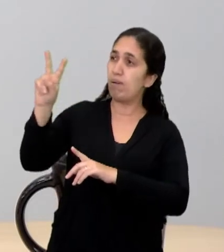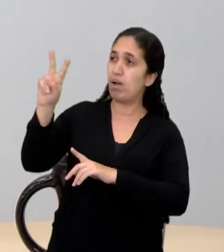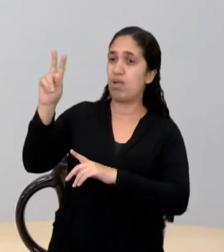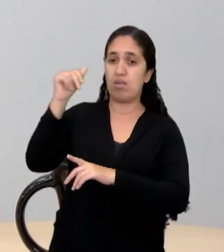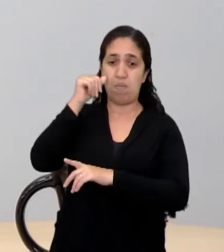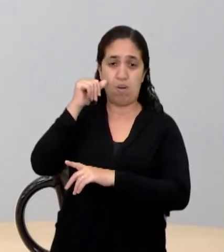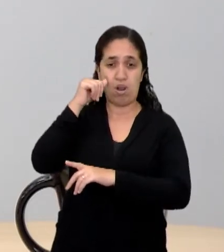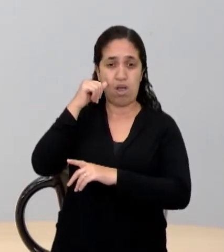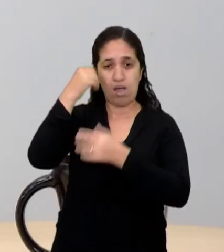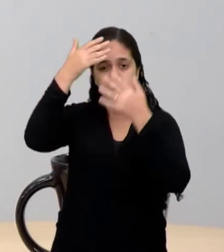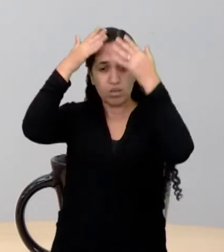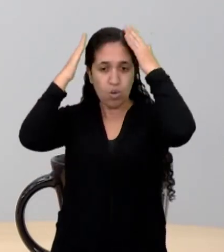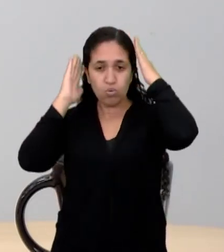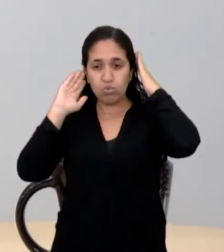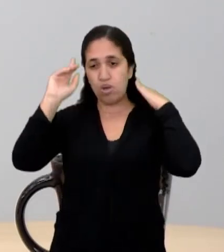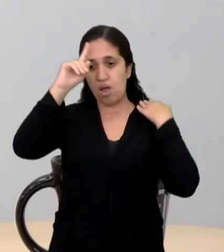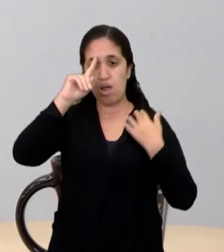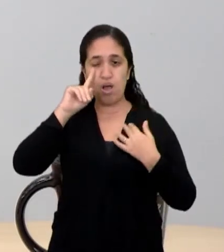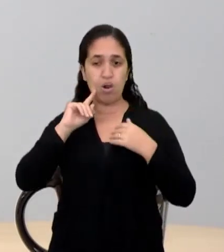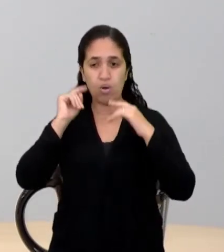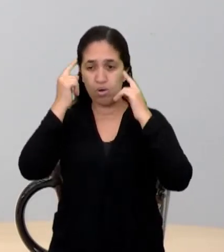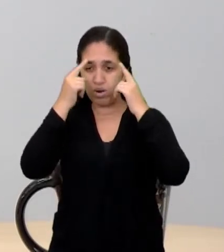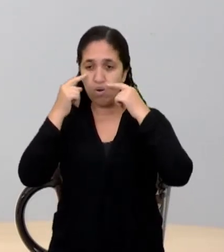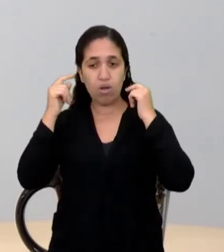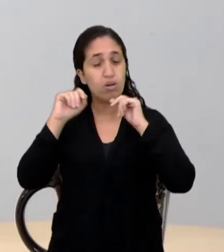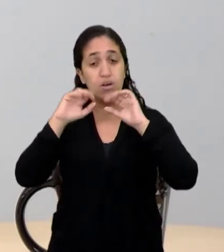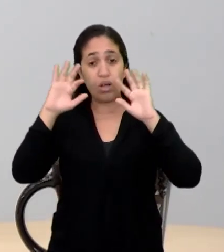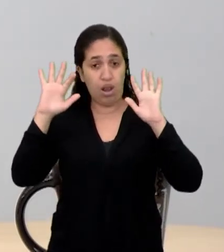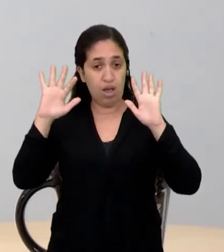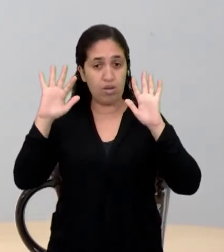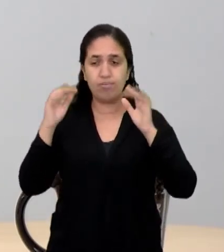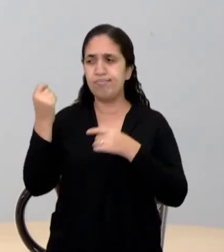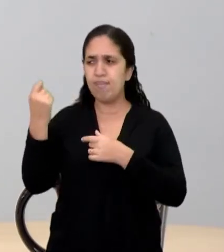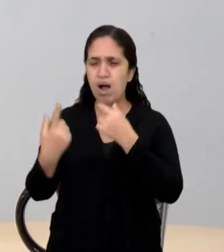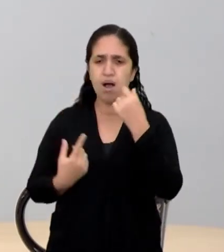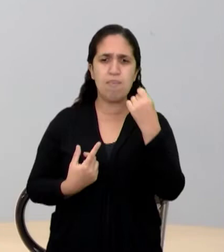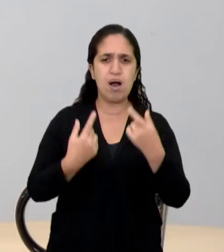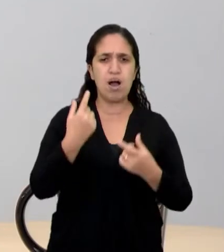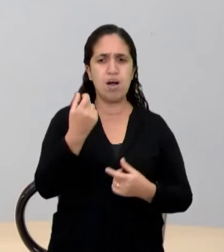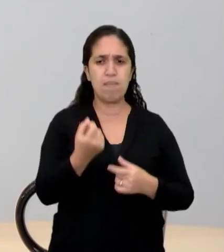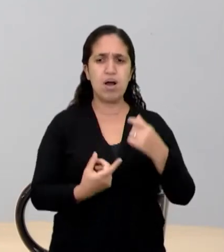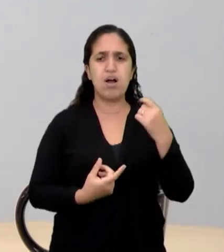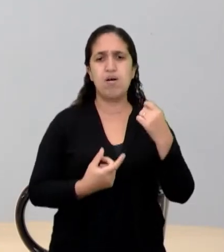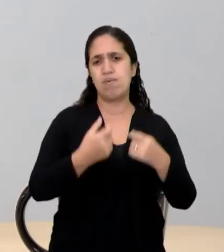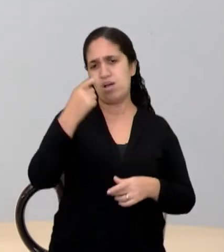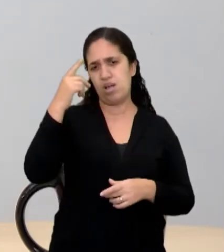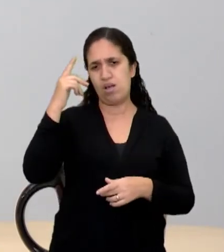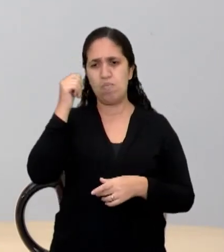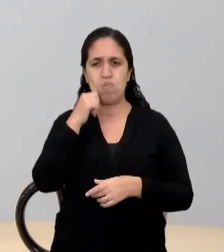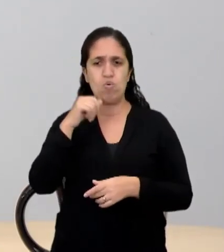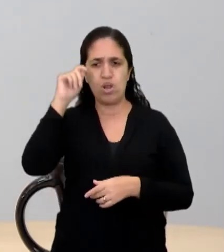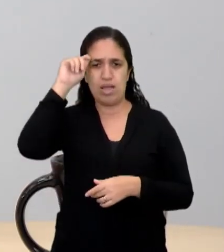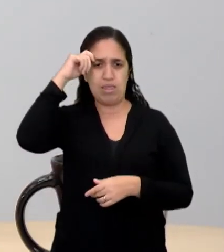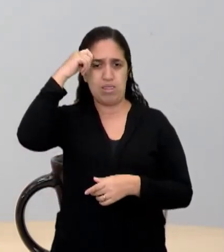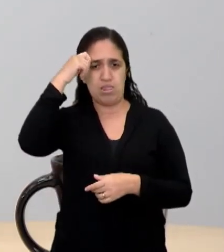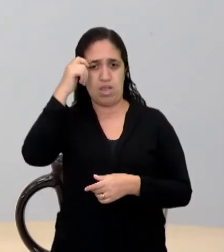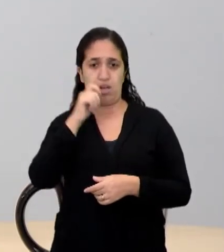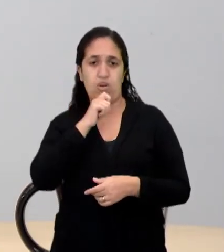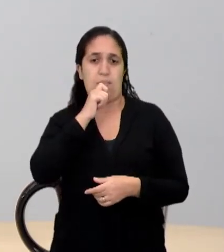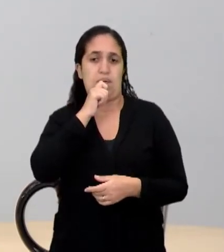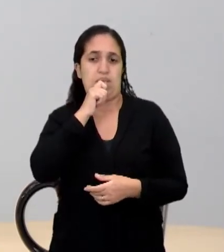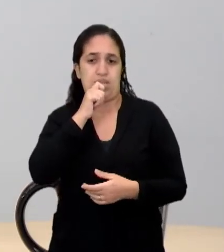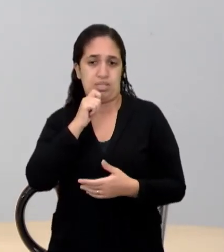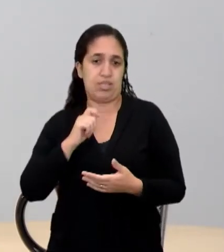mulheres loiras, altas, de olhos claros e raras vezes eu via uma mulher negra como apresentadora de um programa de TV,